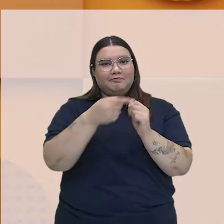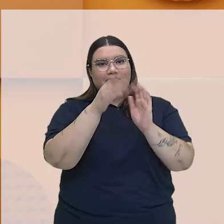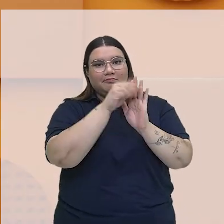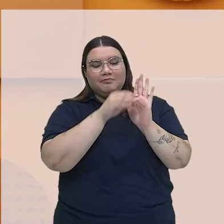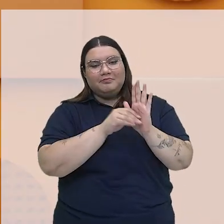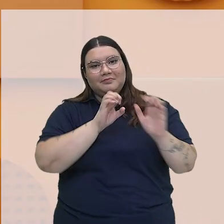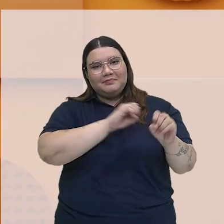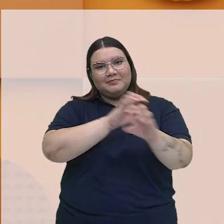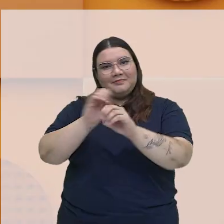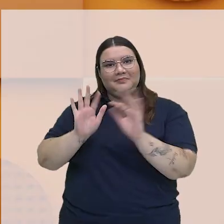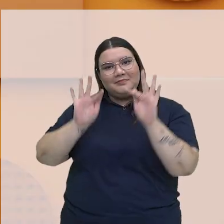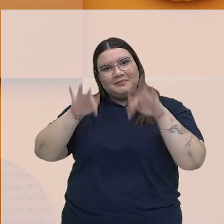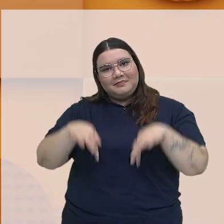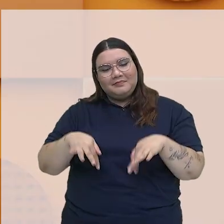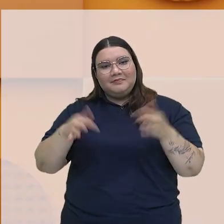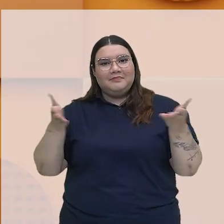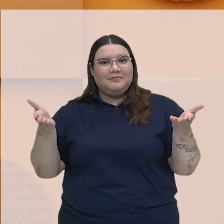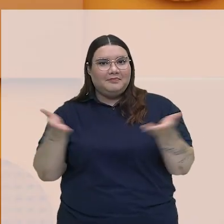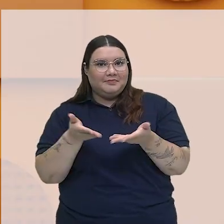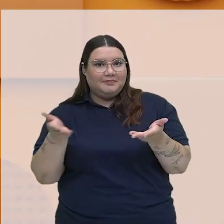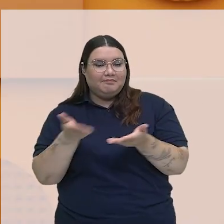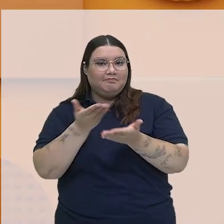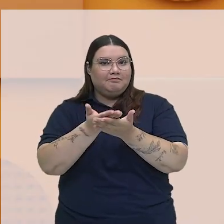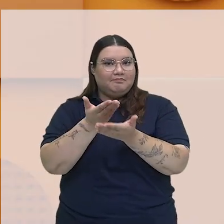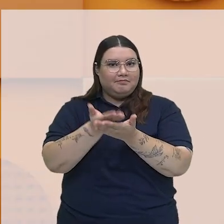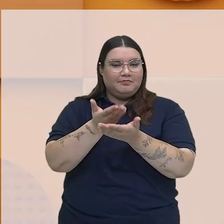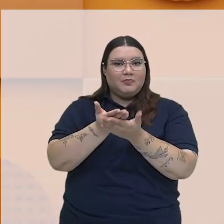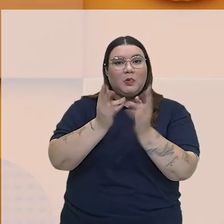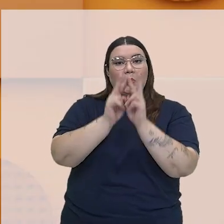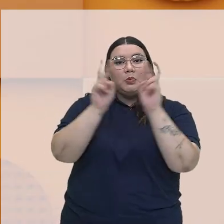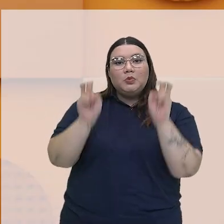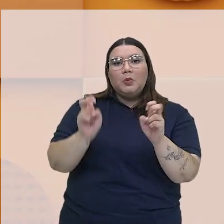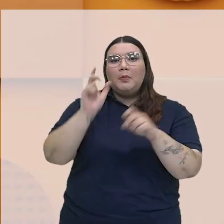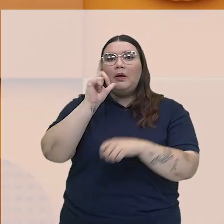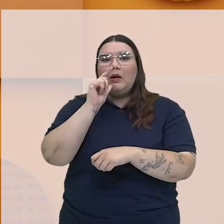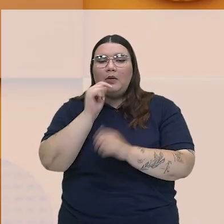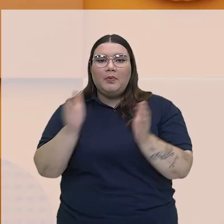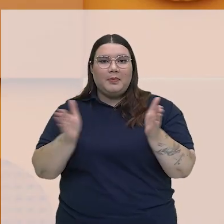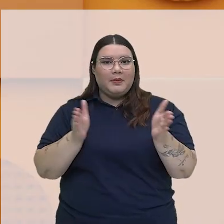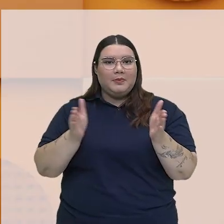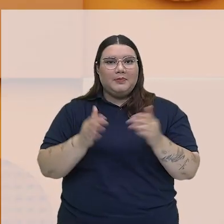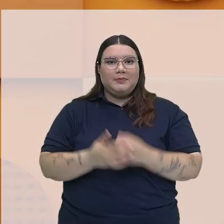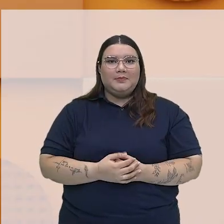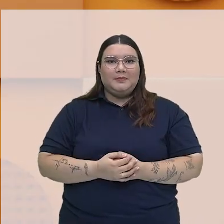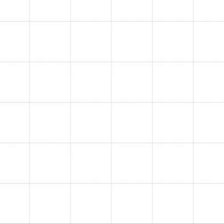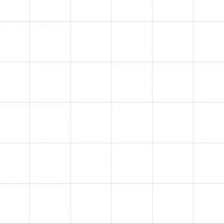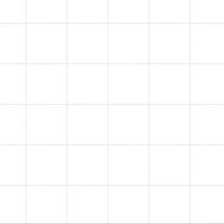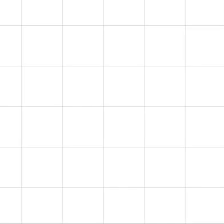principais tópicos que eu trago para vocês ao ponto da nossa água usada para a irrigação.